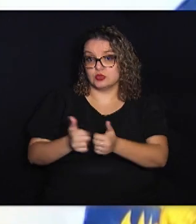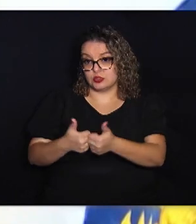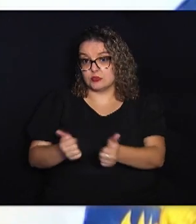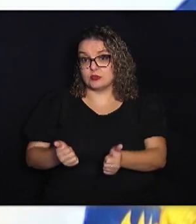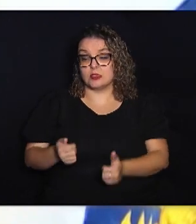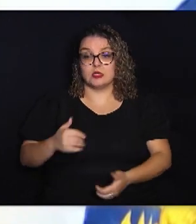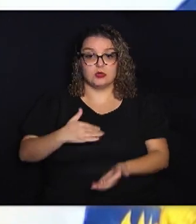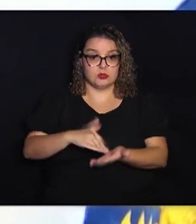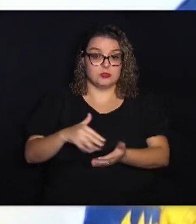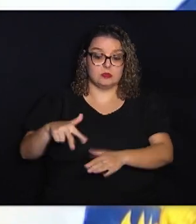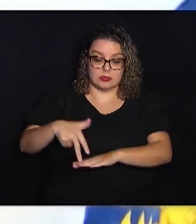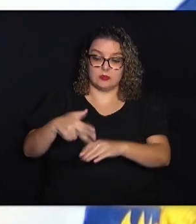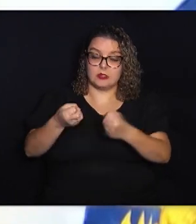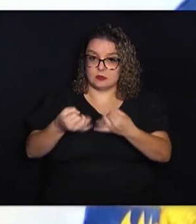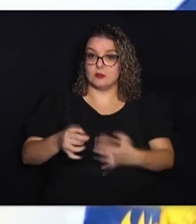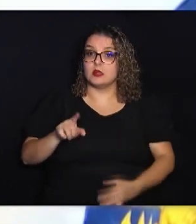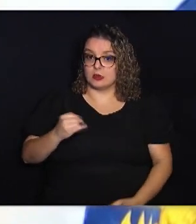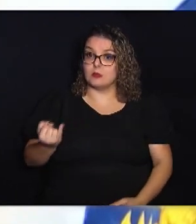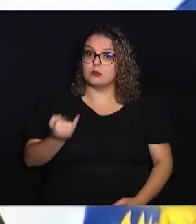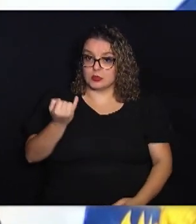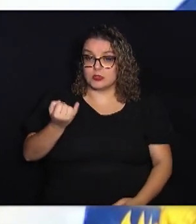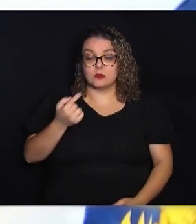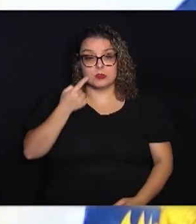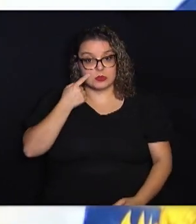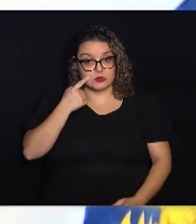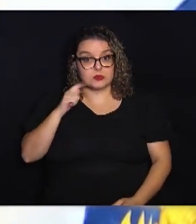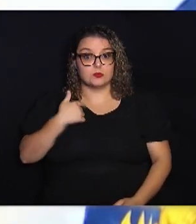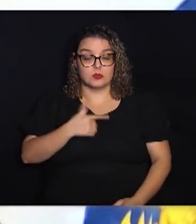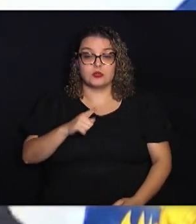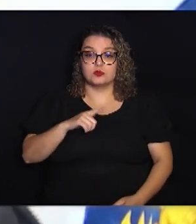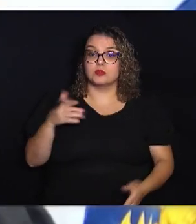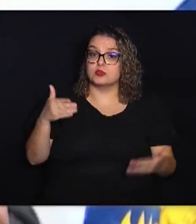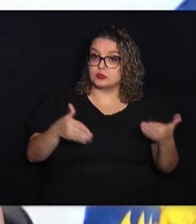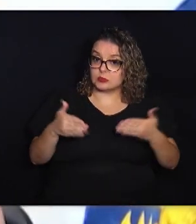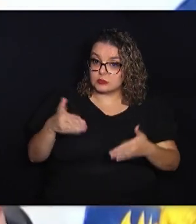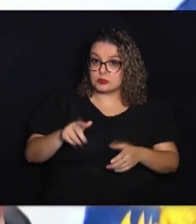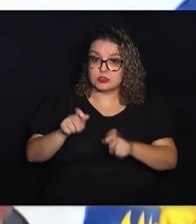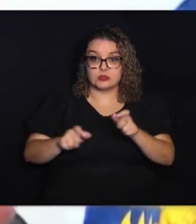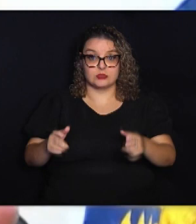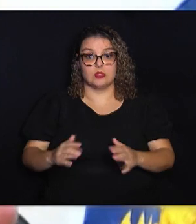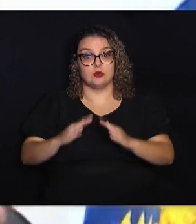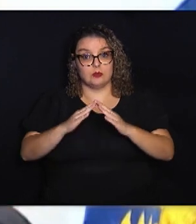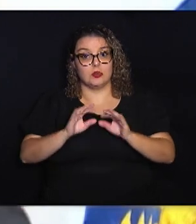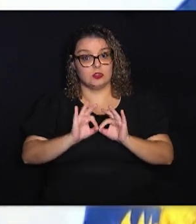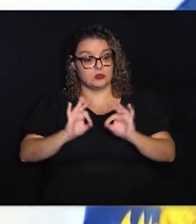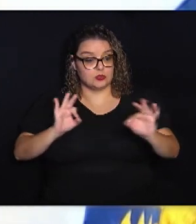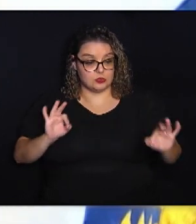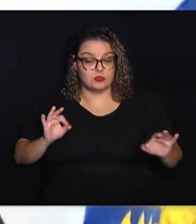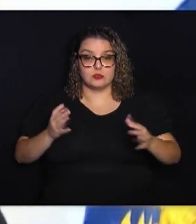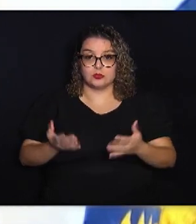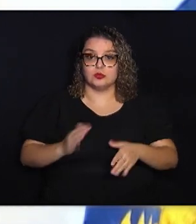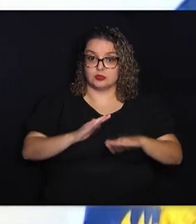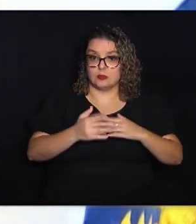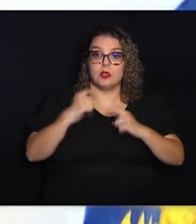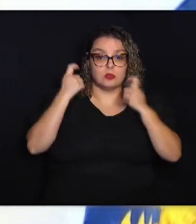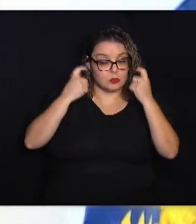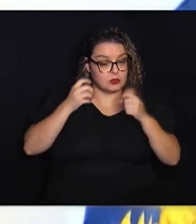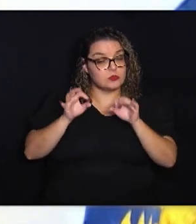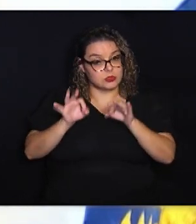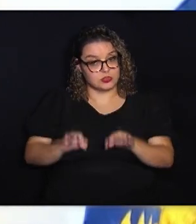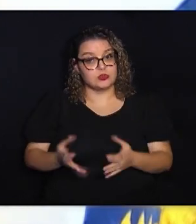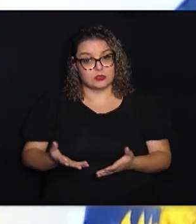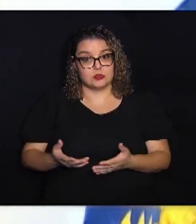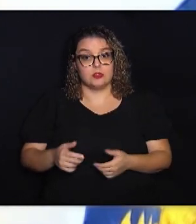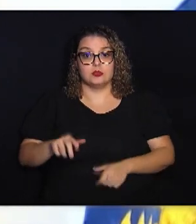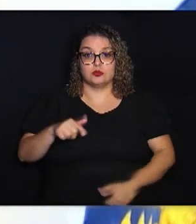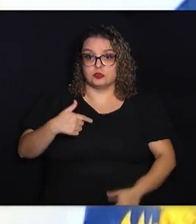essas explicações é muito importante, visto que nós tivemos inclusive participação das pessoas que moram em bairros distantes, preocupados justamente com a operação